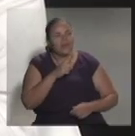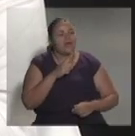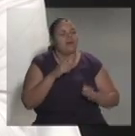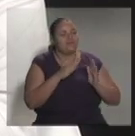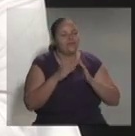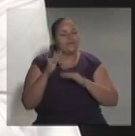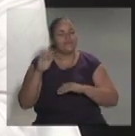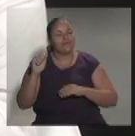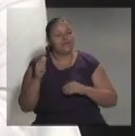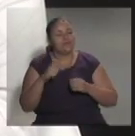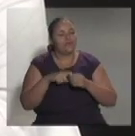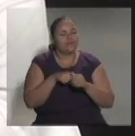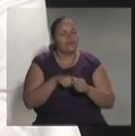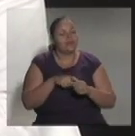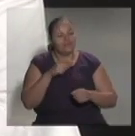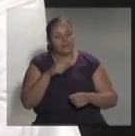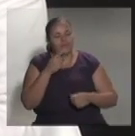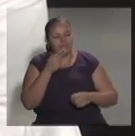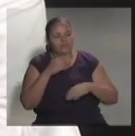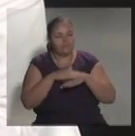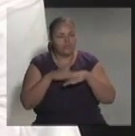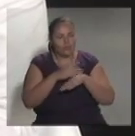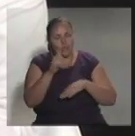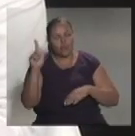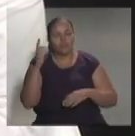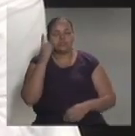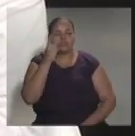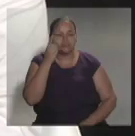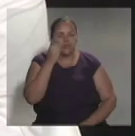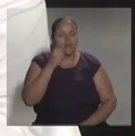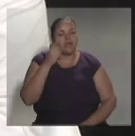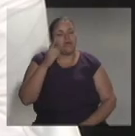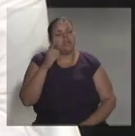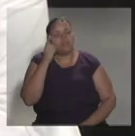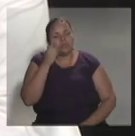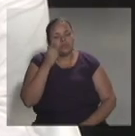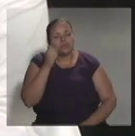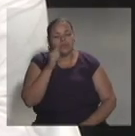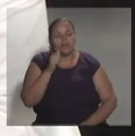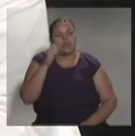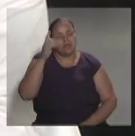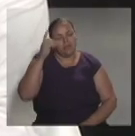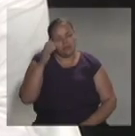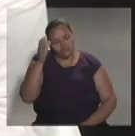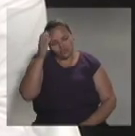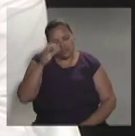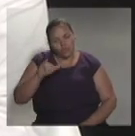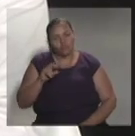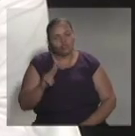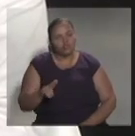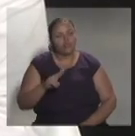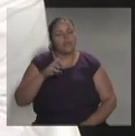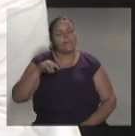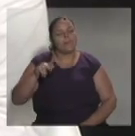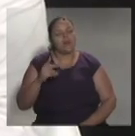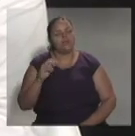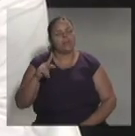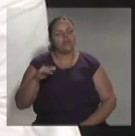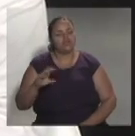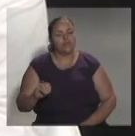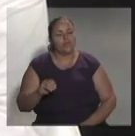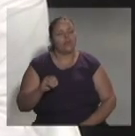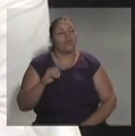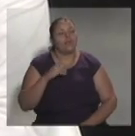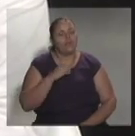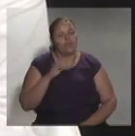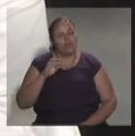instituições ligadas à FIA e o senhor, junto também com outros deputados, como a deputada Tia Ju, Marta Rocha, Márcio